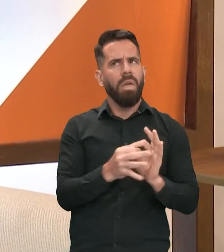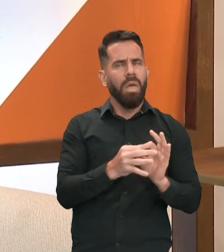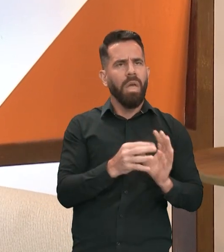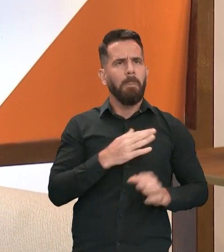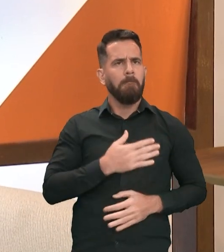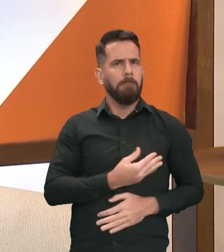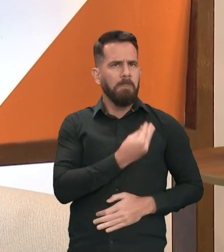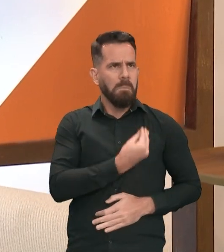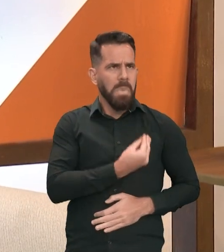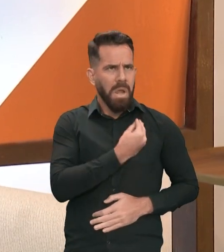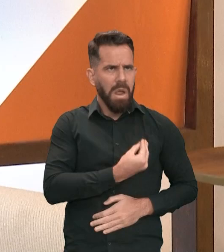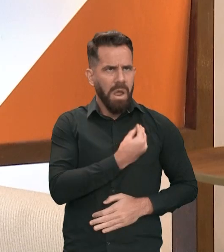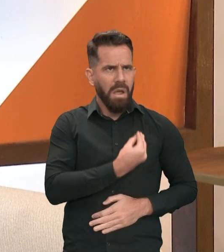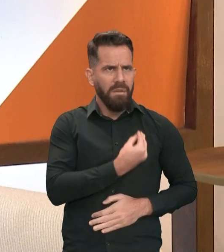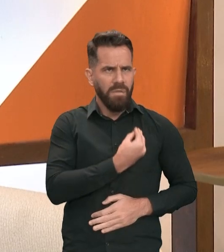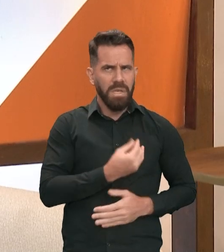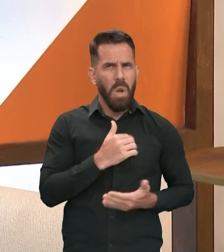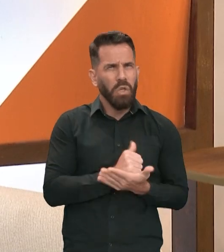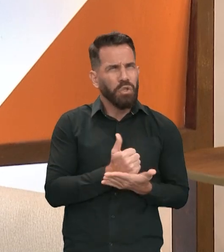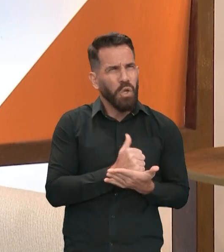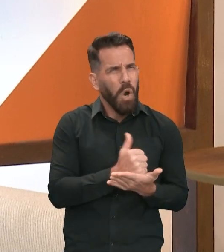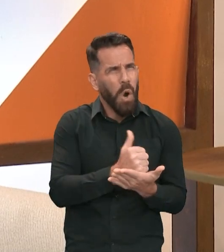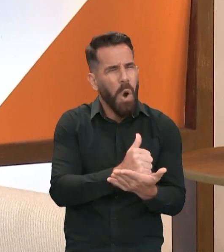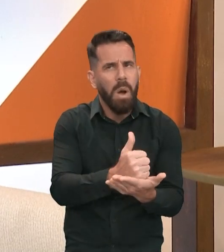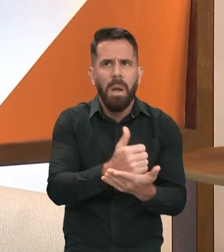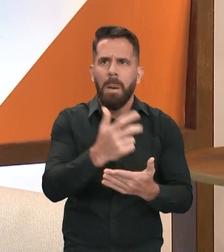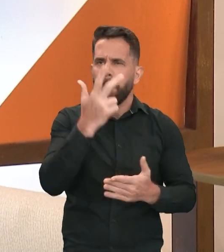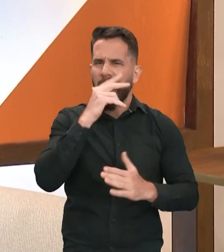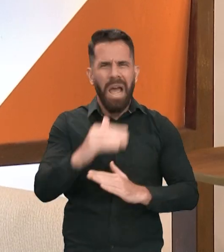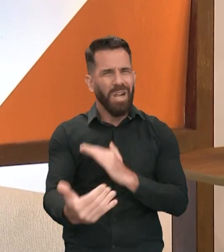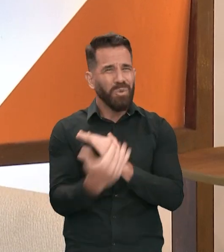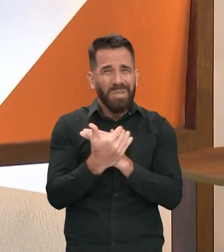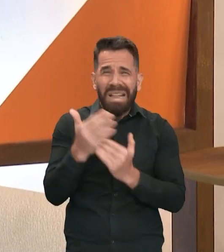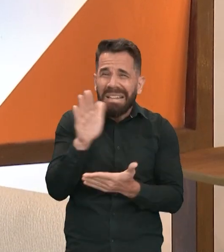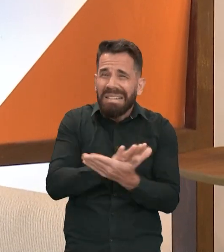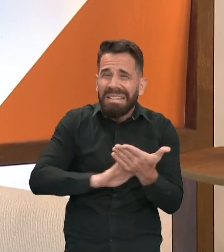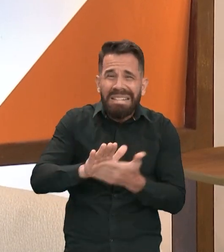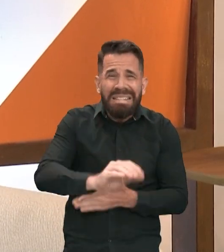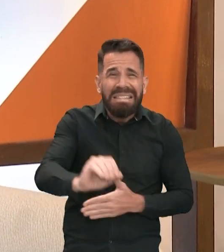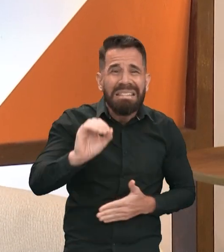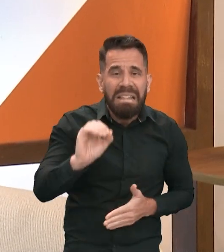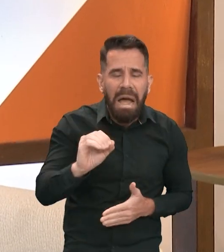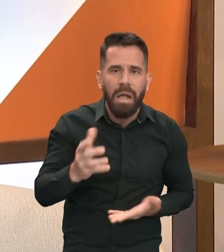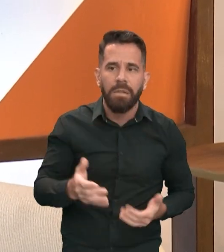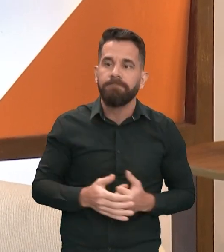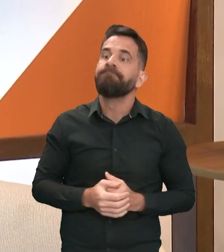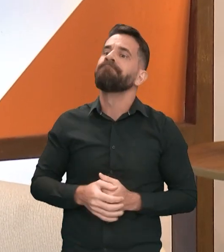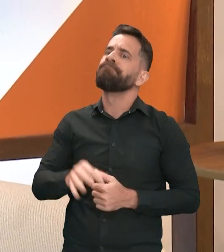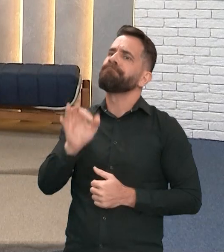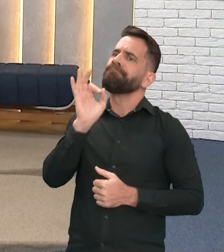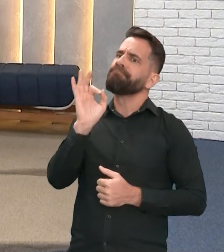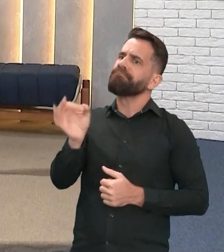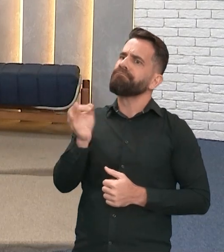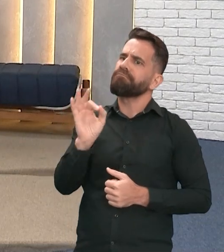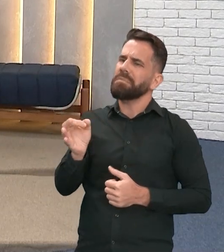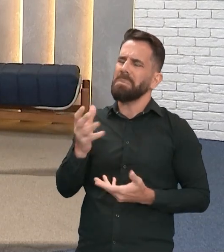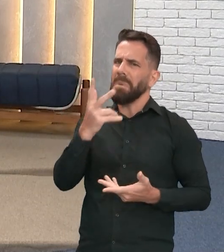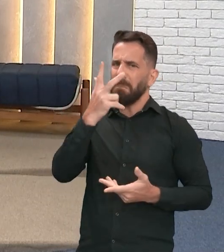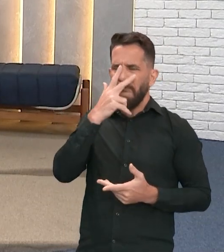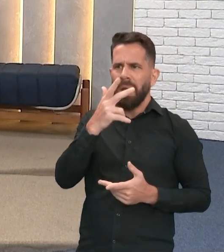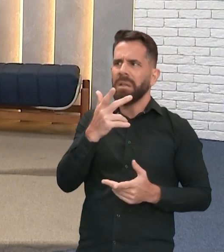de jogar não contribui em nada na minha vida? Será que realmente não contribui em nada? Pois é, porque como pode, né, ter só